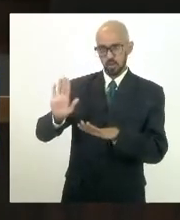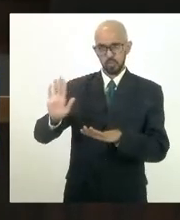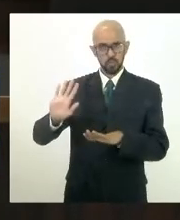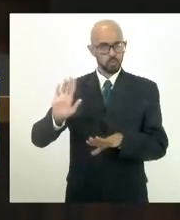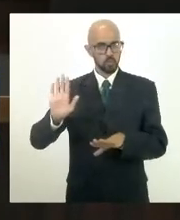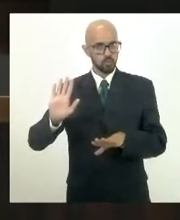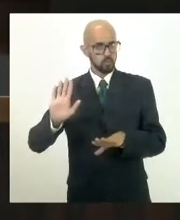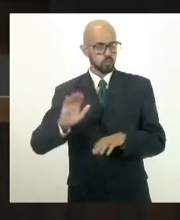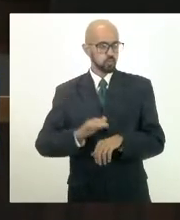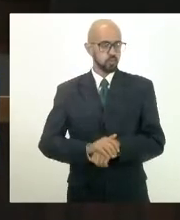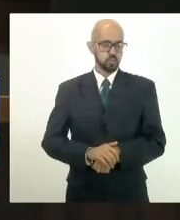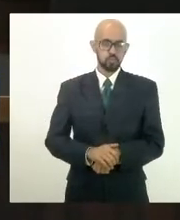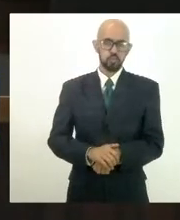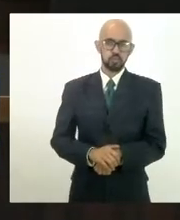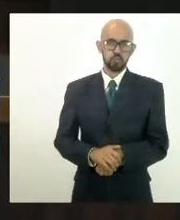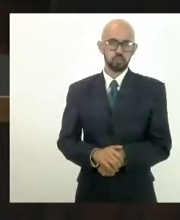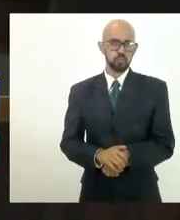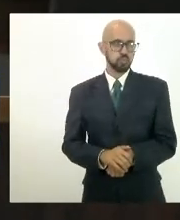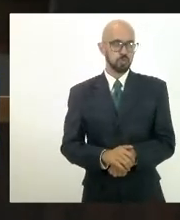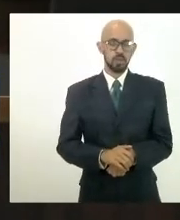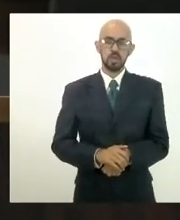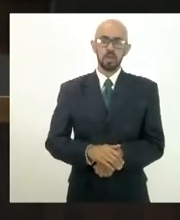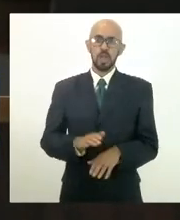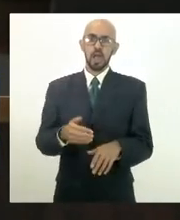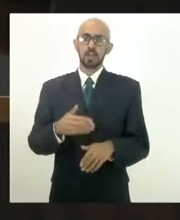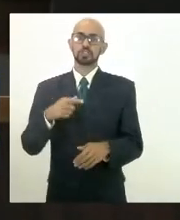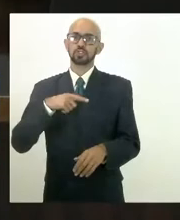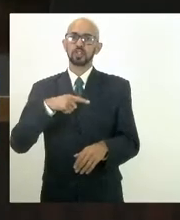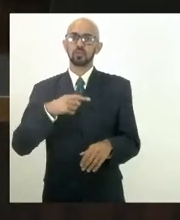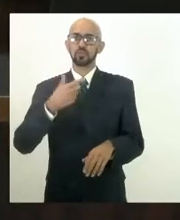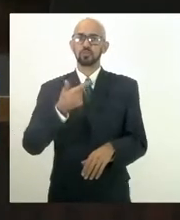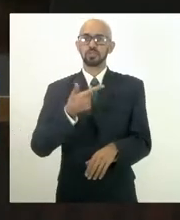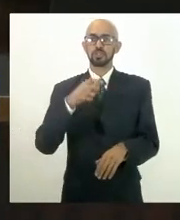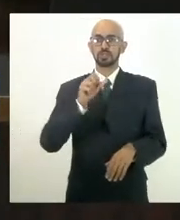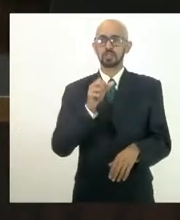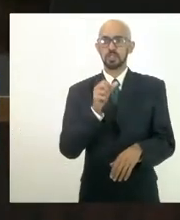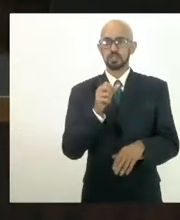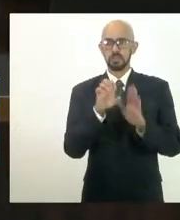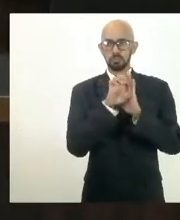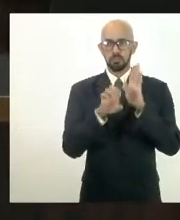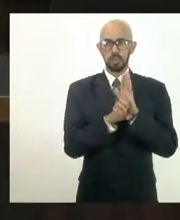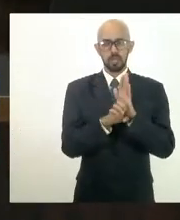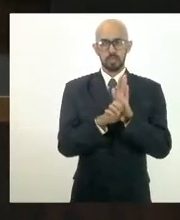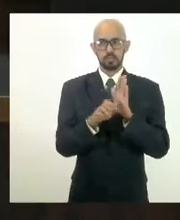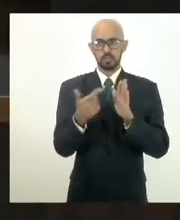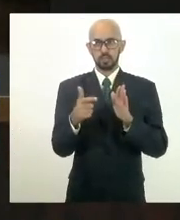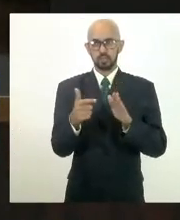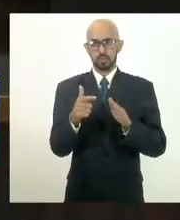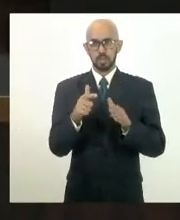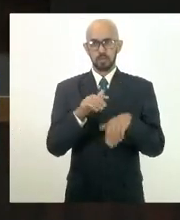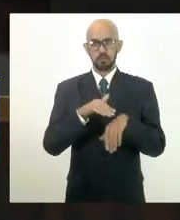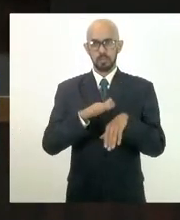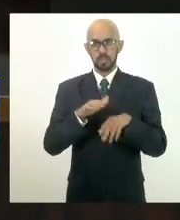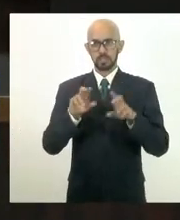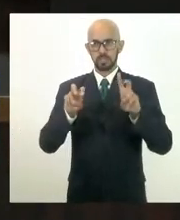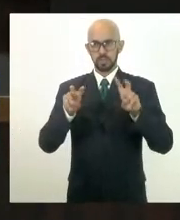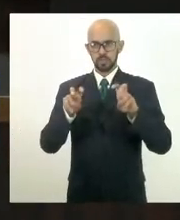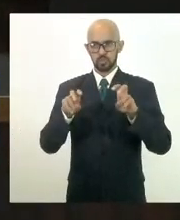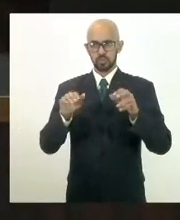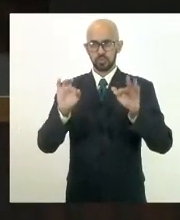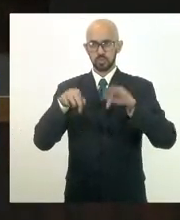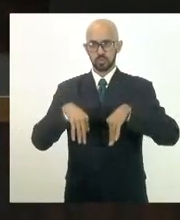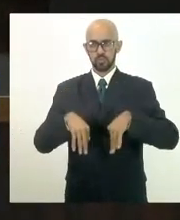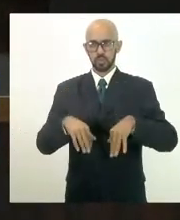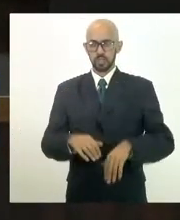discutir, encerrada a discussão, o presidente proposta recebeu 26 emendas e retorna às comissões. Nada mais a tratar na segunda sessão extraordinária do dia, mesmo está